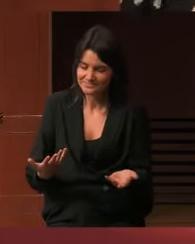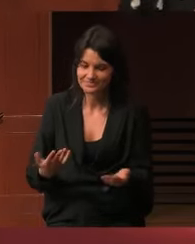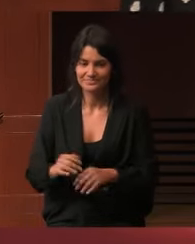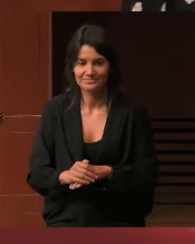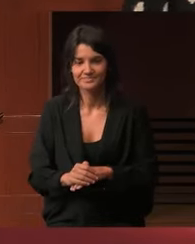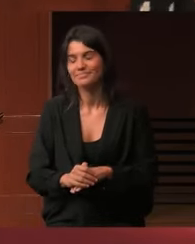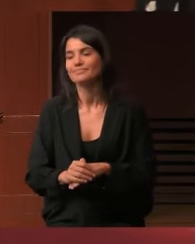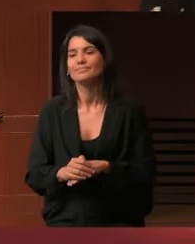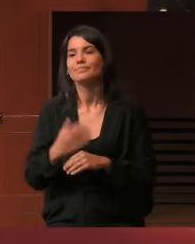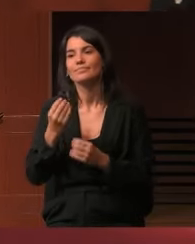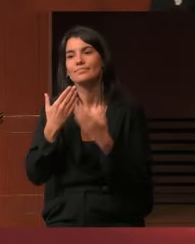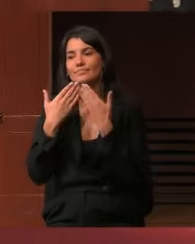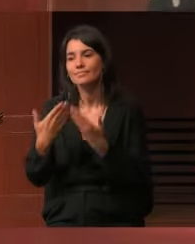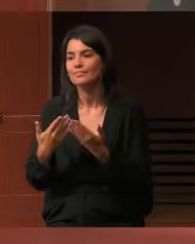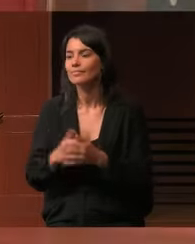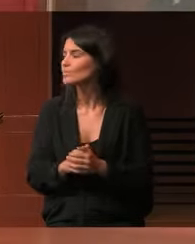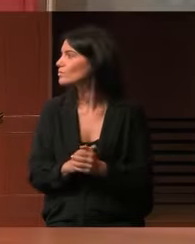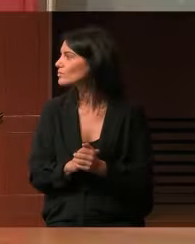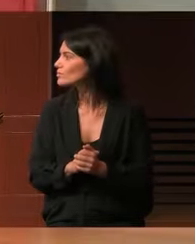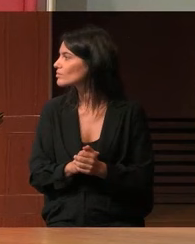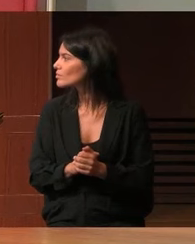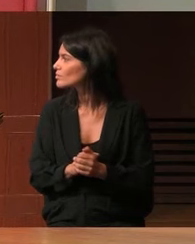obrigada. Neuza Pedro.